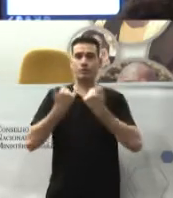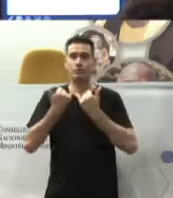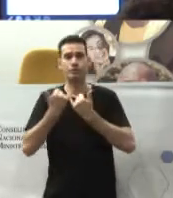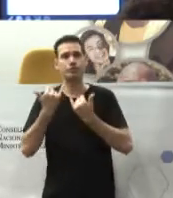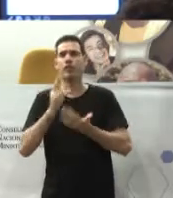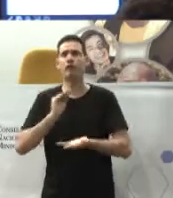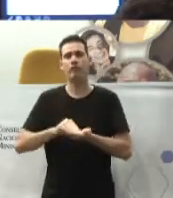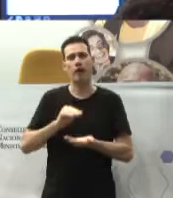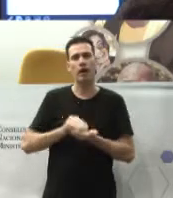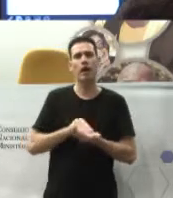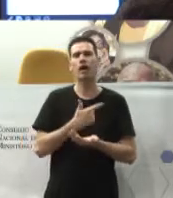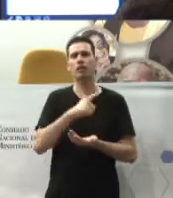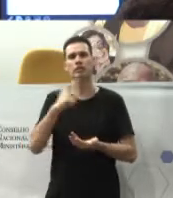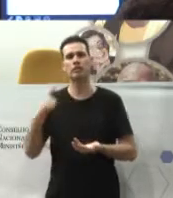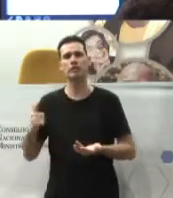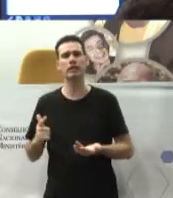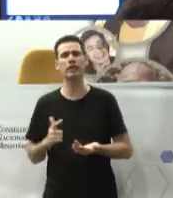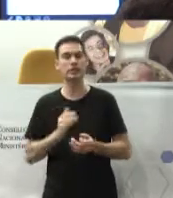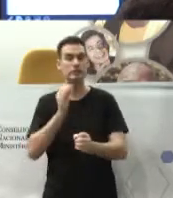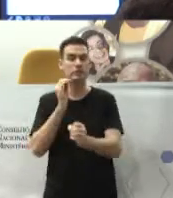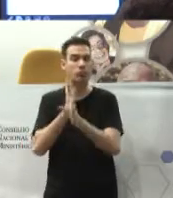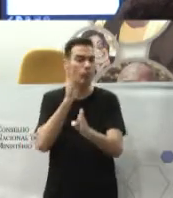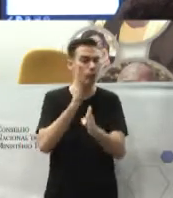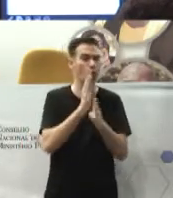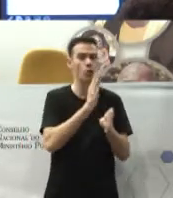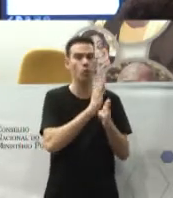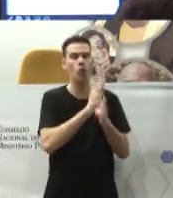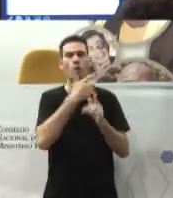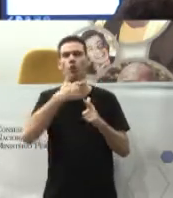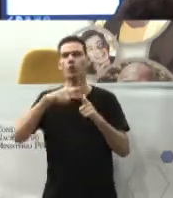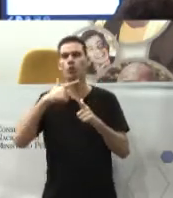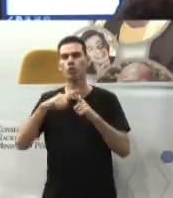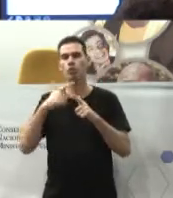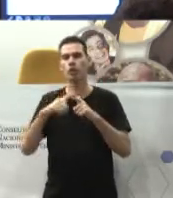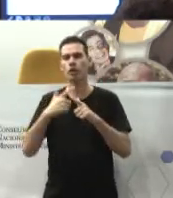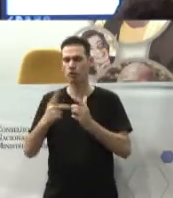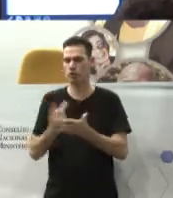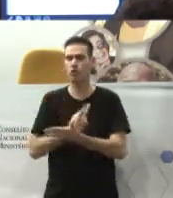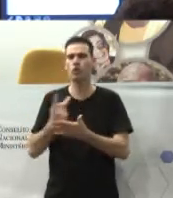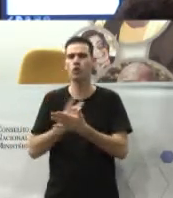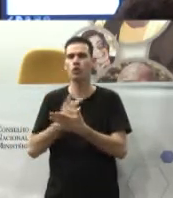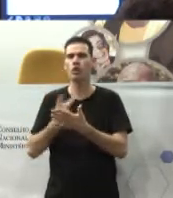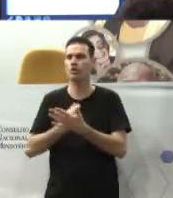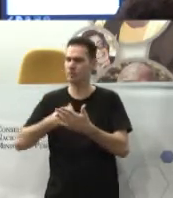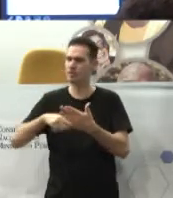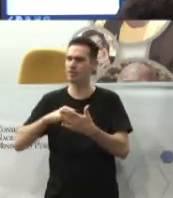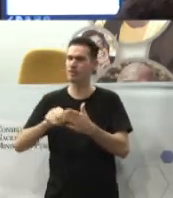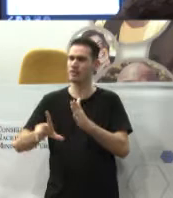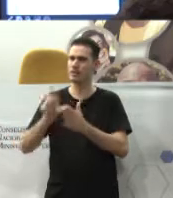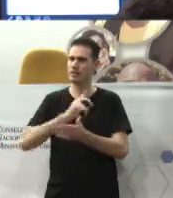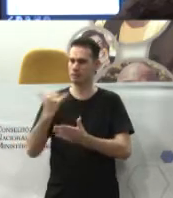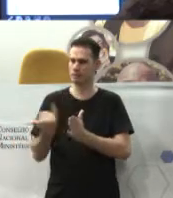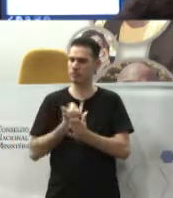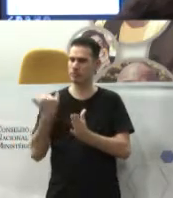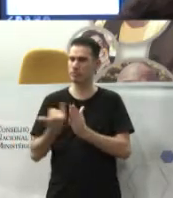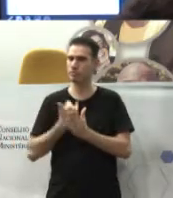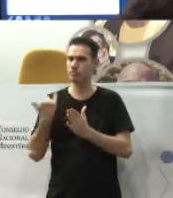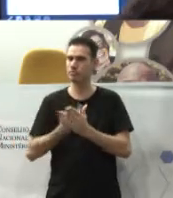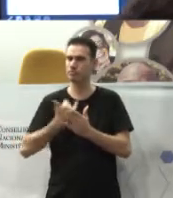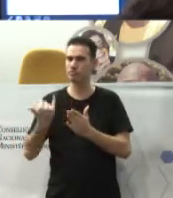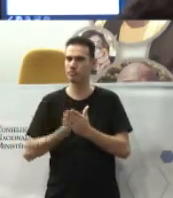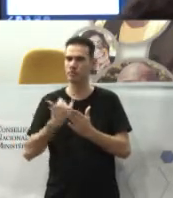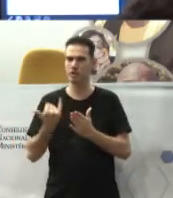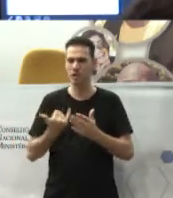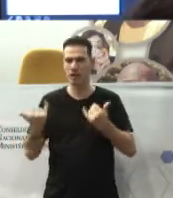Aquela fase de identificação do problema e de reconhecimento do erro depende das informações. Eu não posso ter